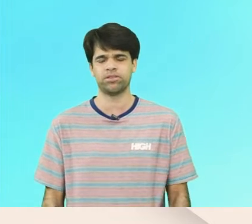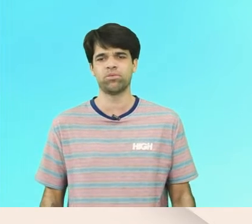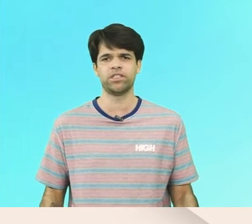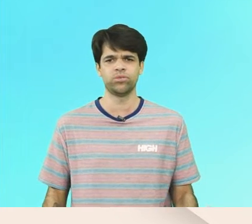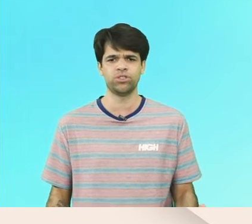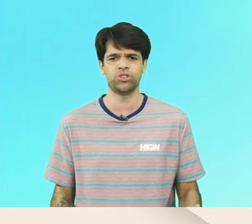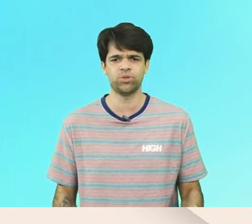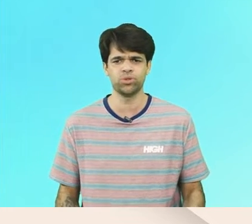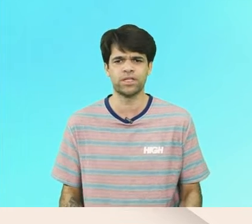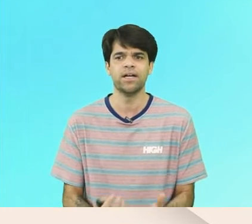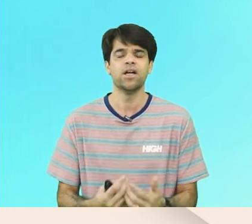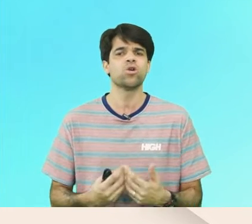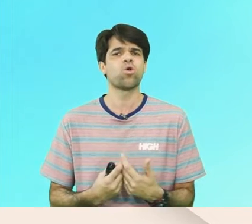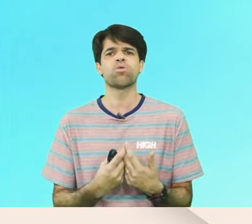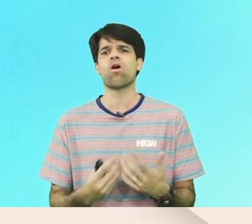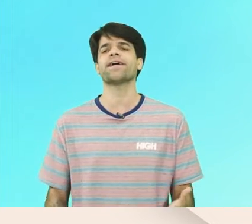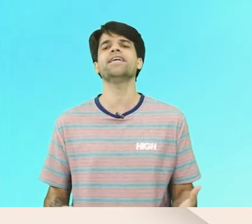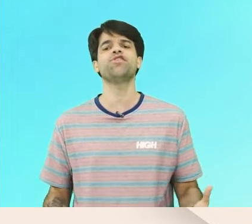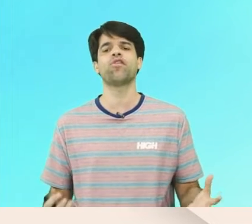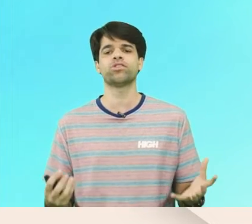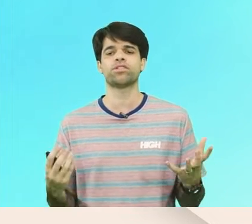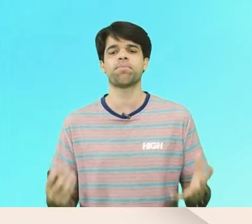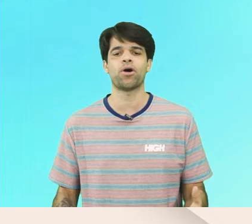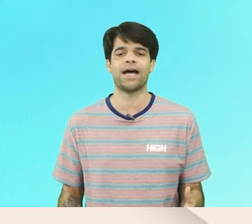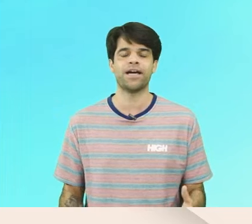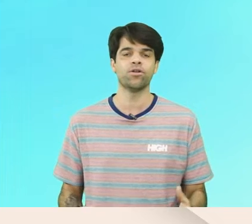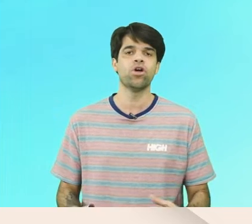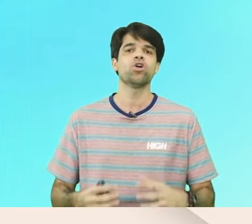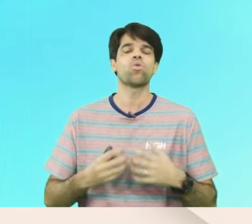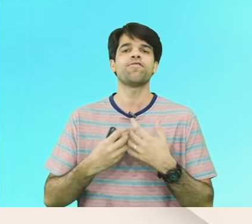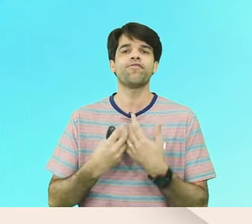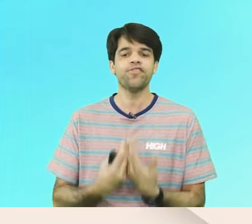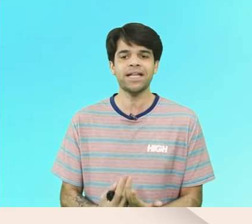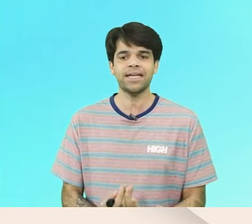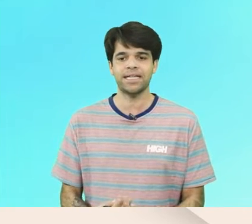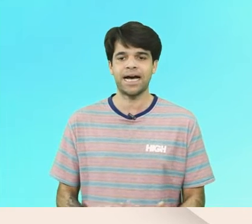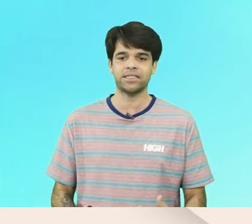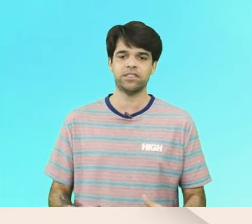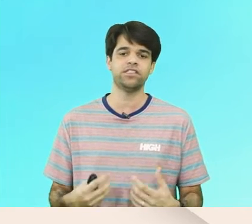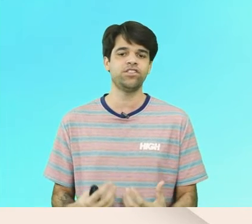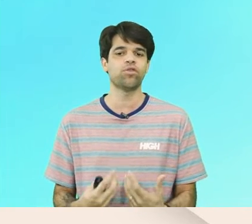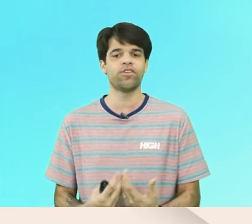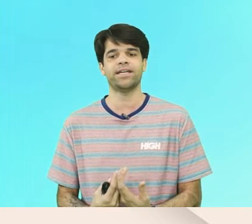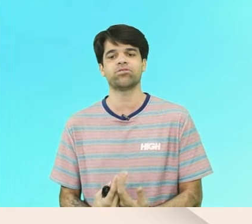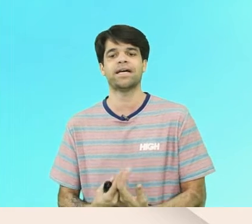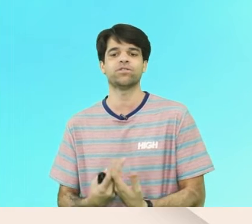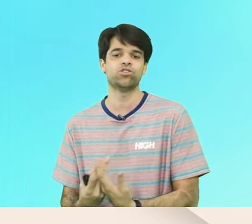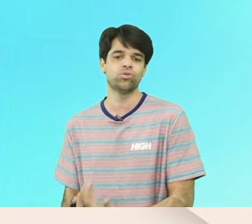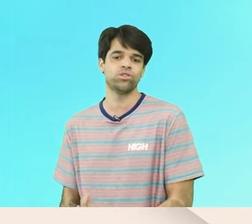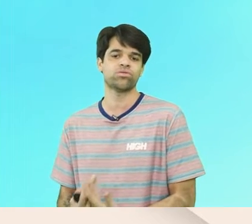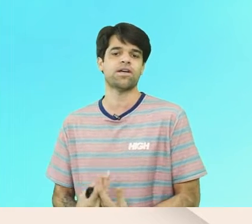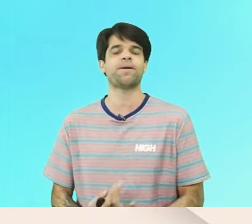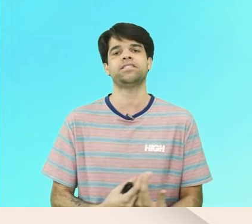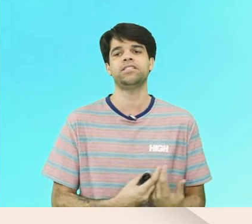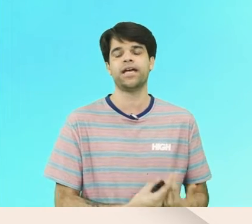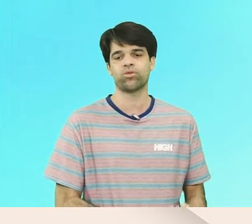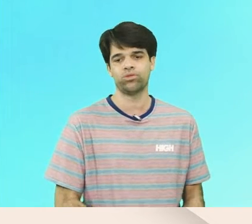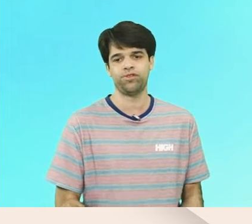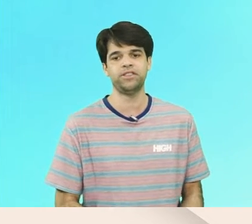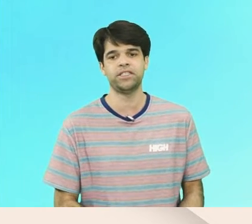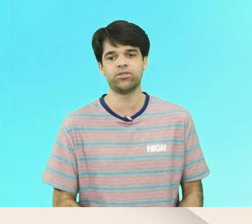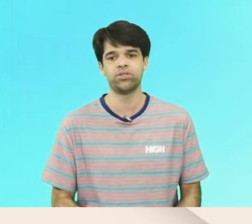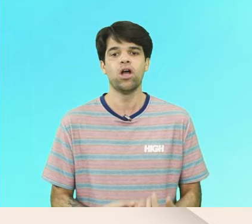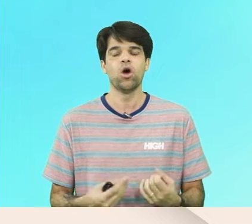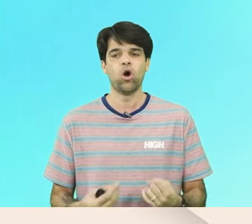muito rápida, de uma maneira muito enxuta, como qualquer esforço temporário com a finalidade de desenvolver resultados únicos a partir